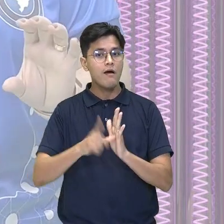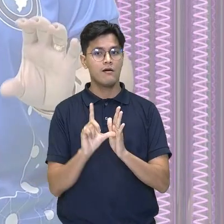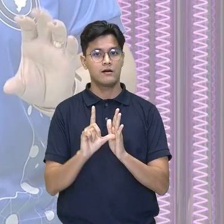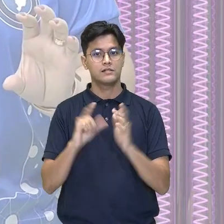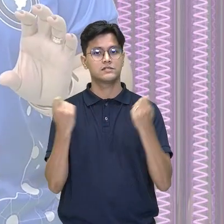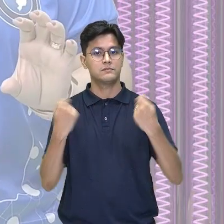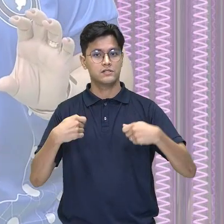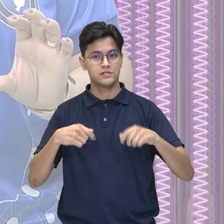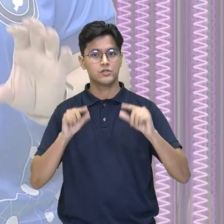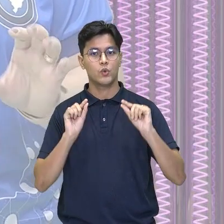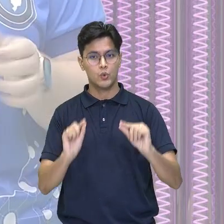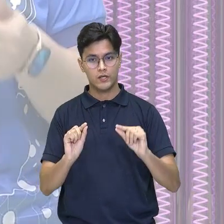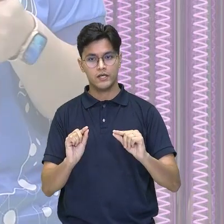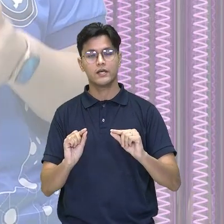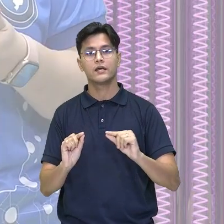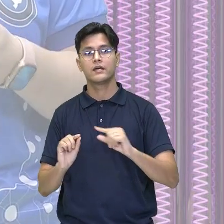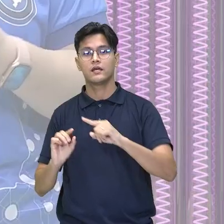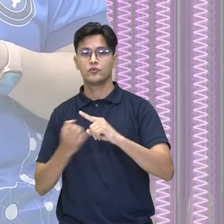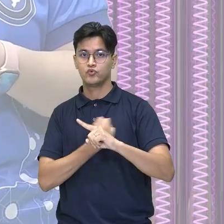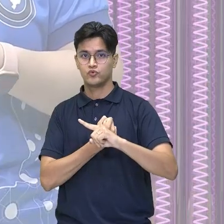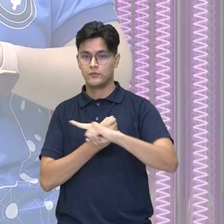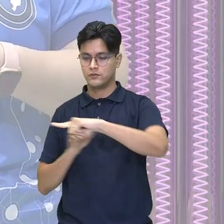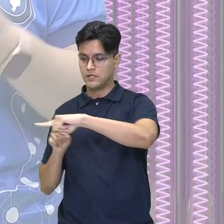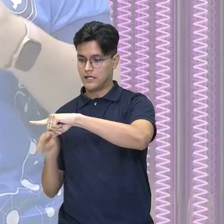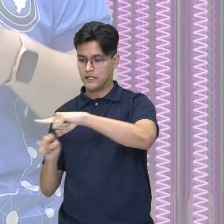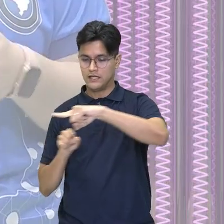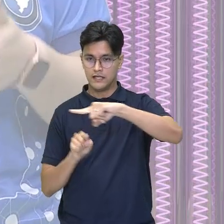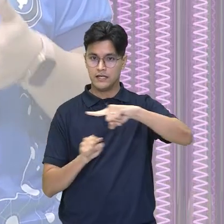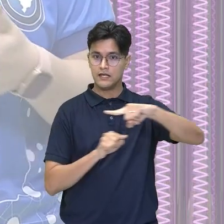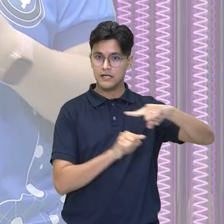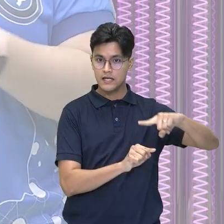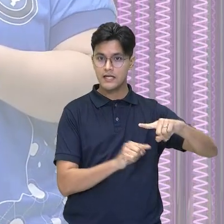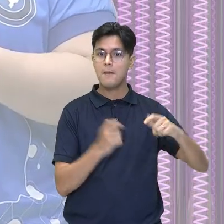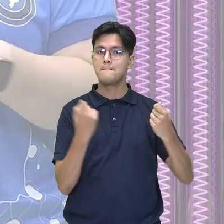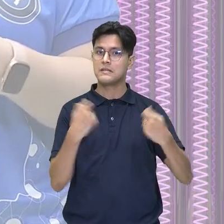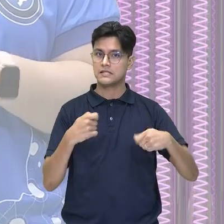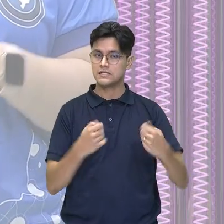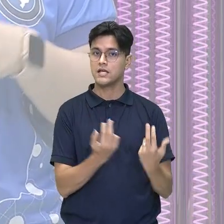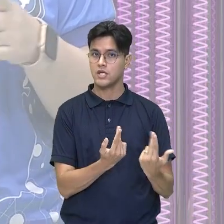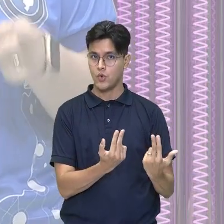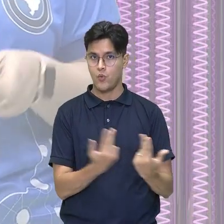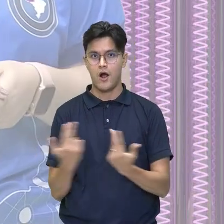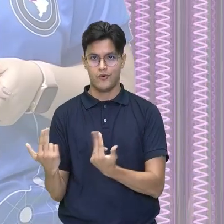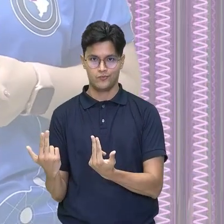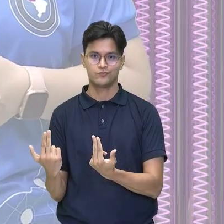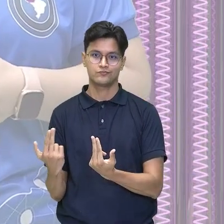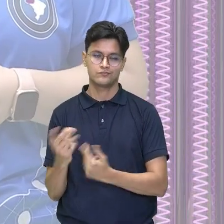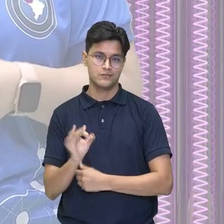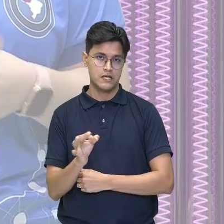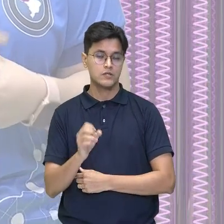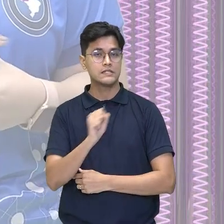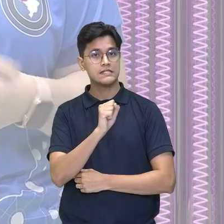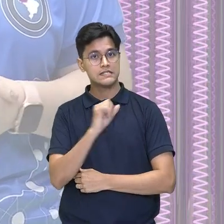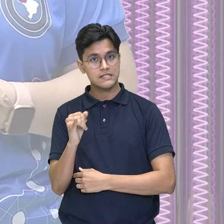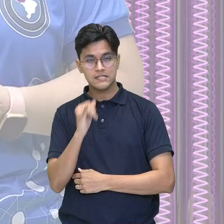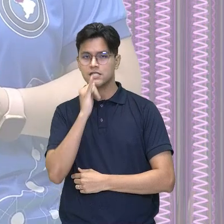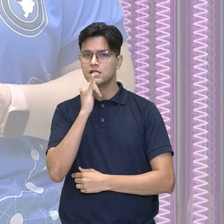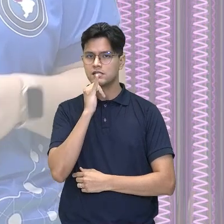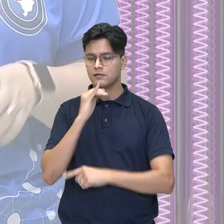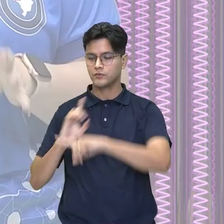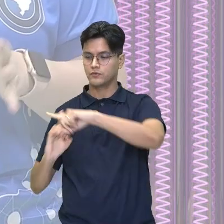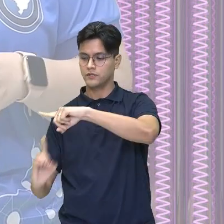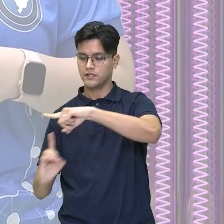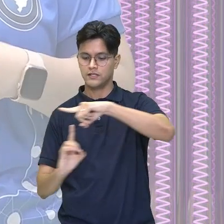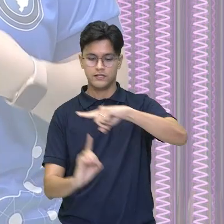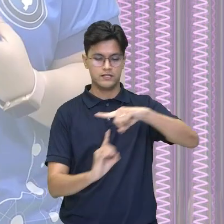números aí na parte de baixo da fração o mesmo número, né? Eles deveriam ser iguais. Quando elas não estão iguais, esses números não estão